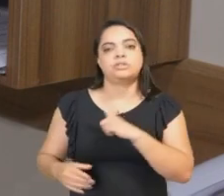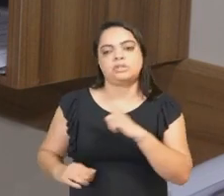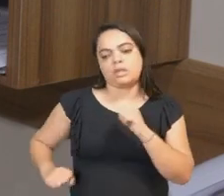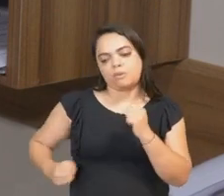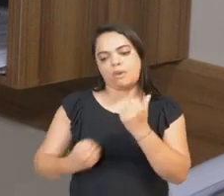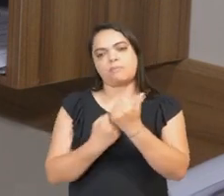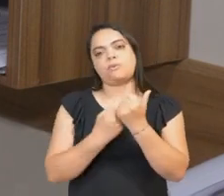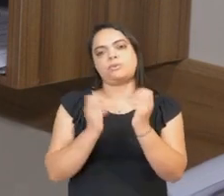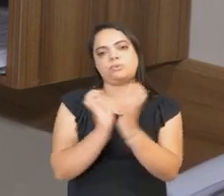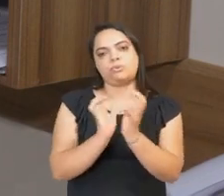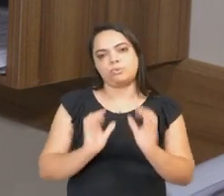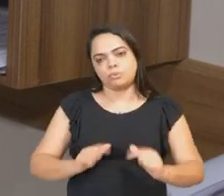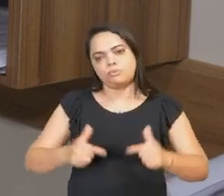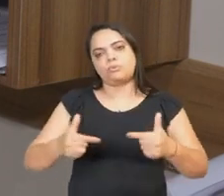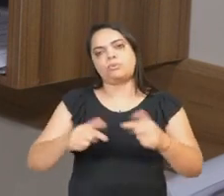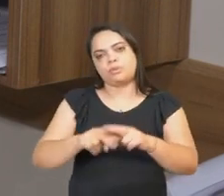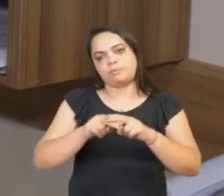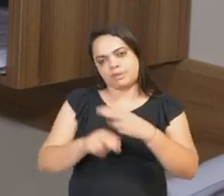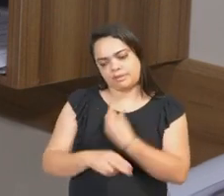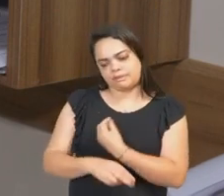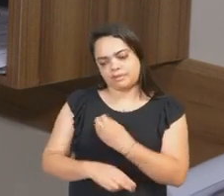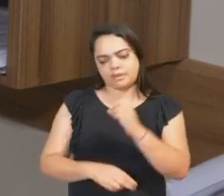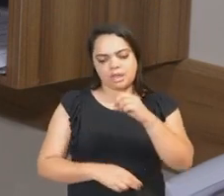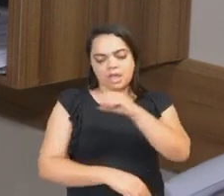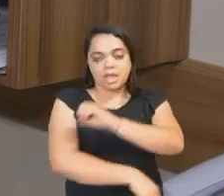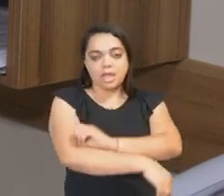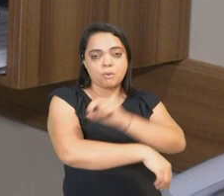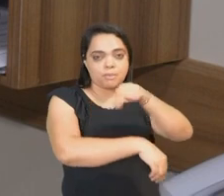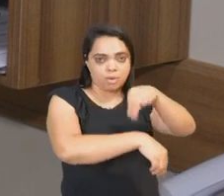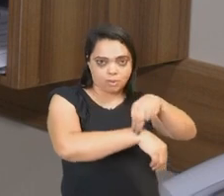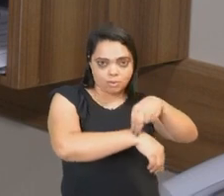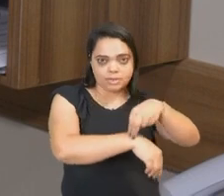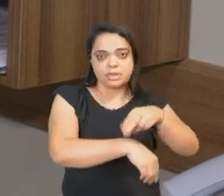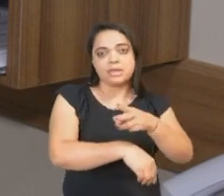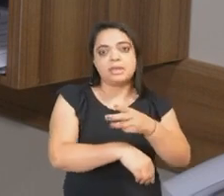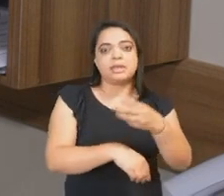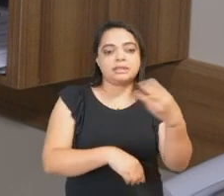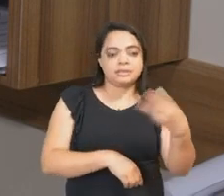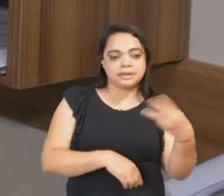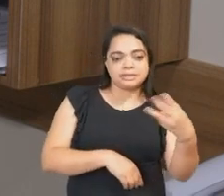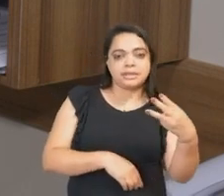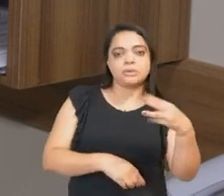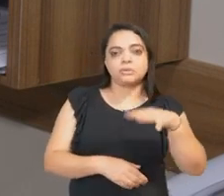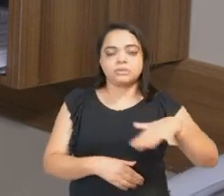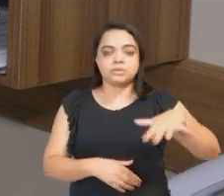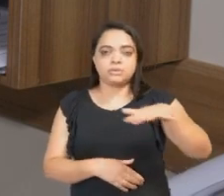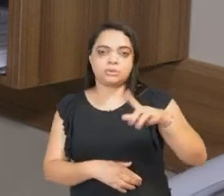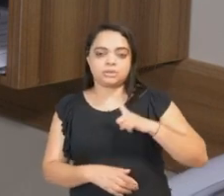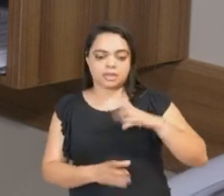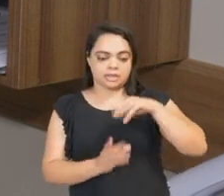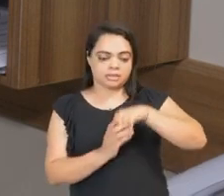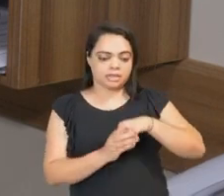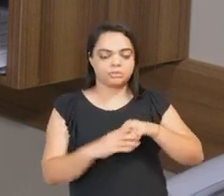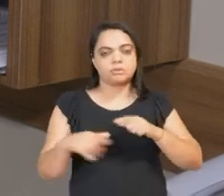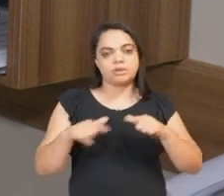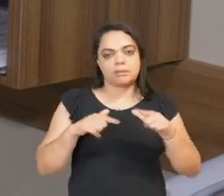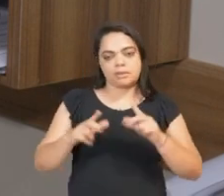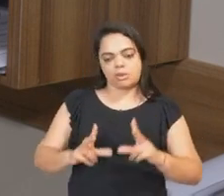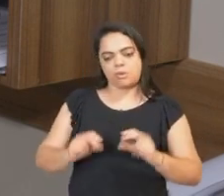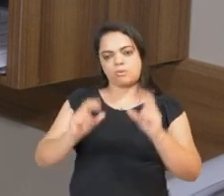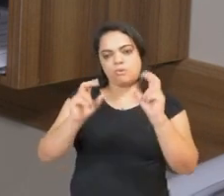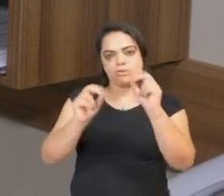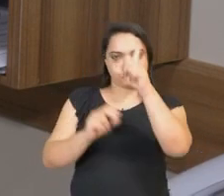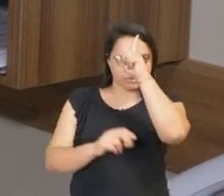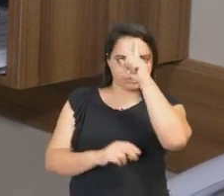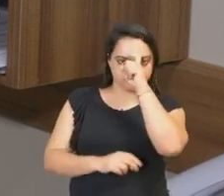apoio do grupo luta pela vida né que é uma ONG um setor terciário que está dentro do serviço de Oncologia da do